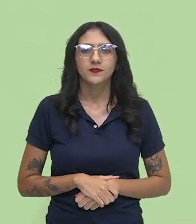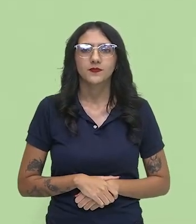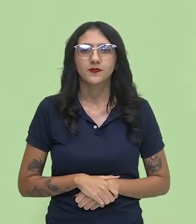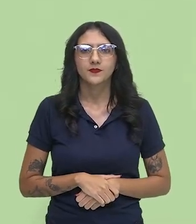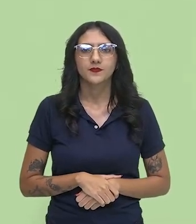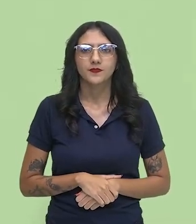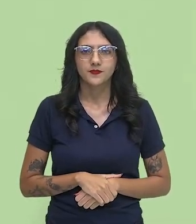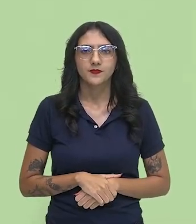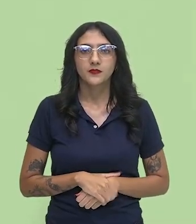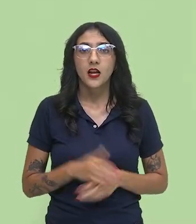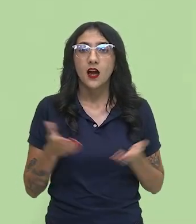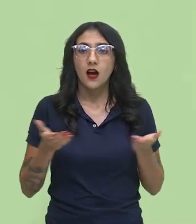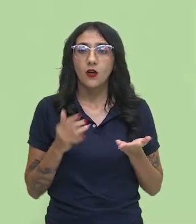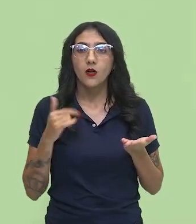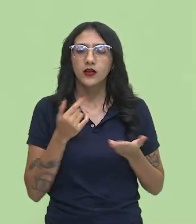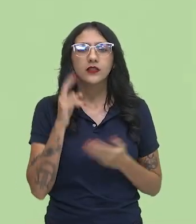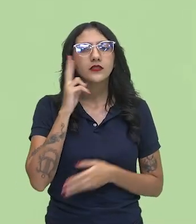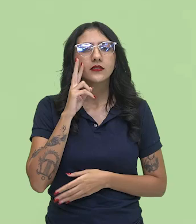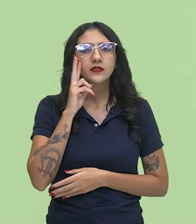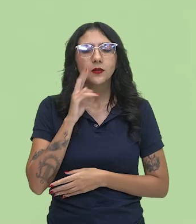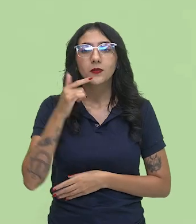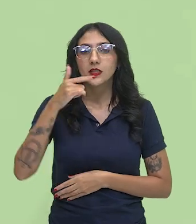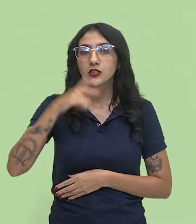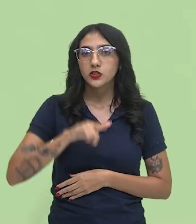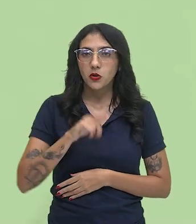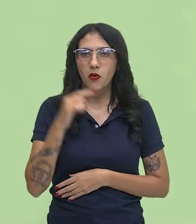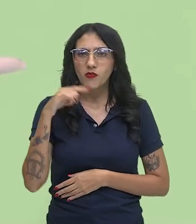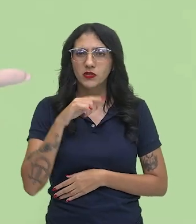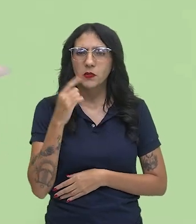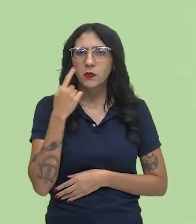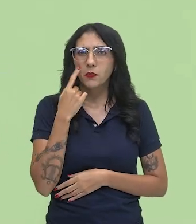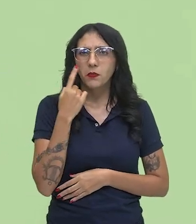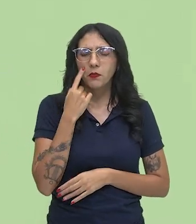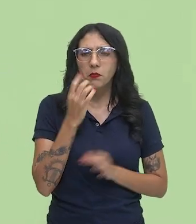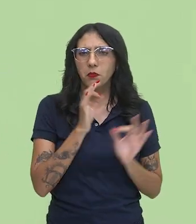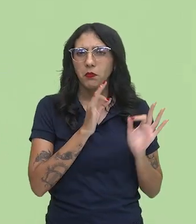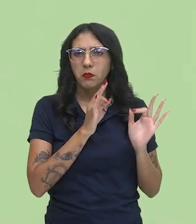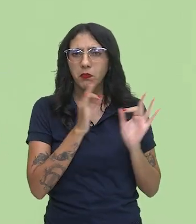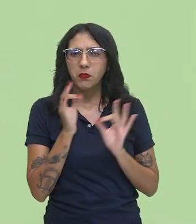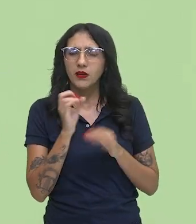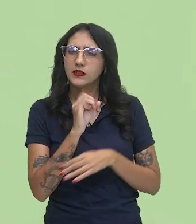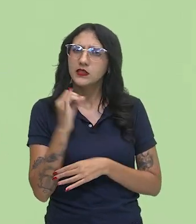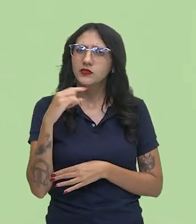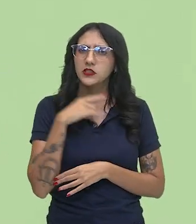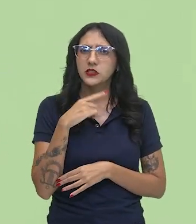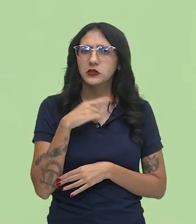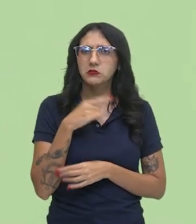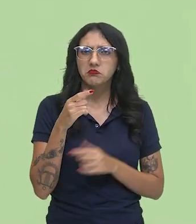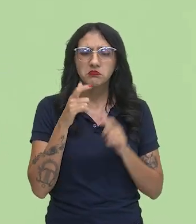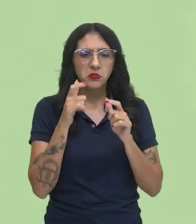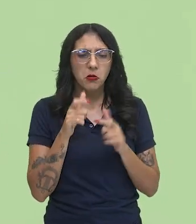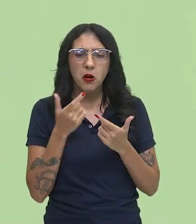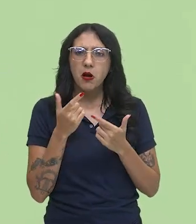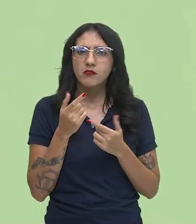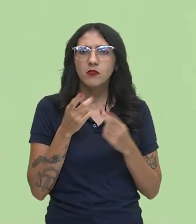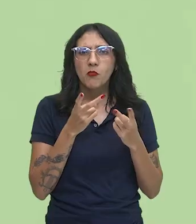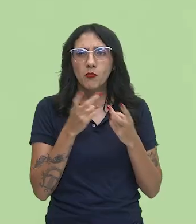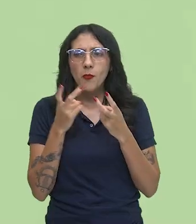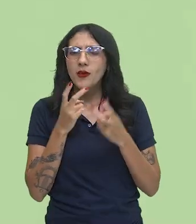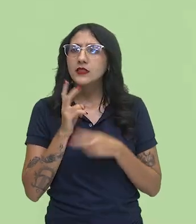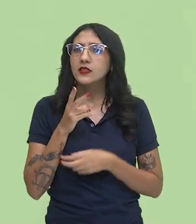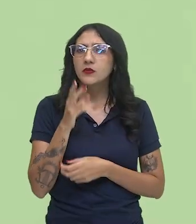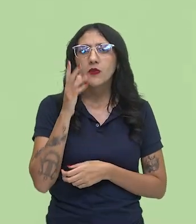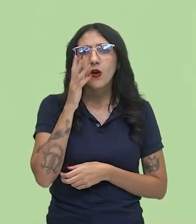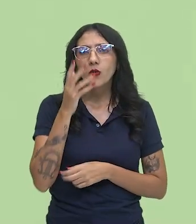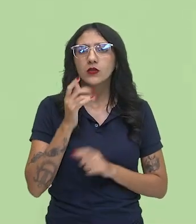lembrar a nossa animação, como você está na cozinha ou passeando, e sempre vai acontecer o